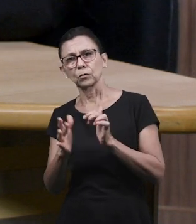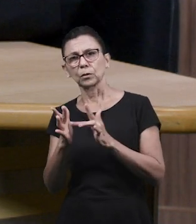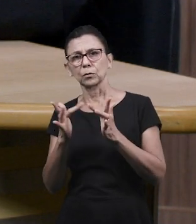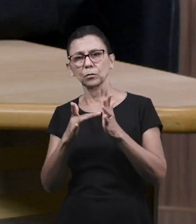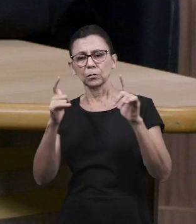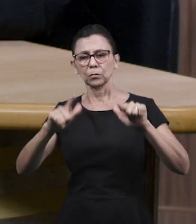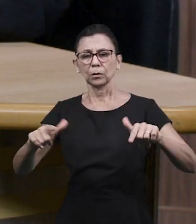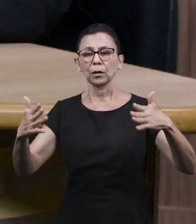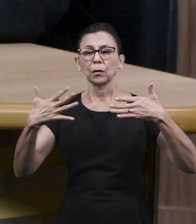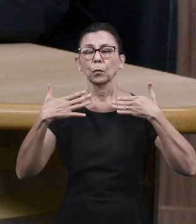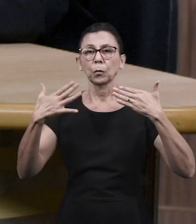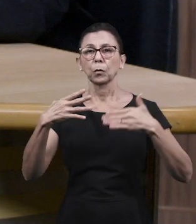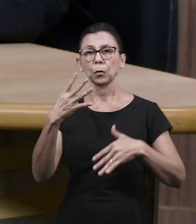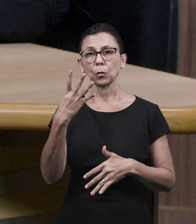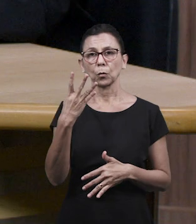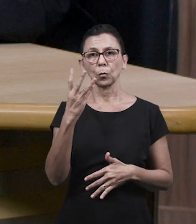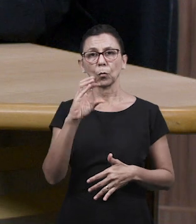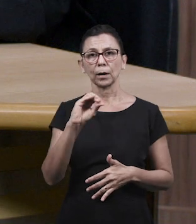dias de jejum,